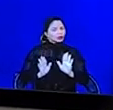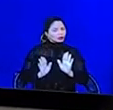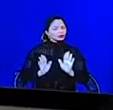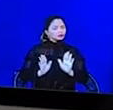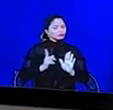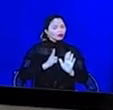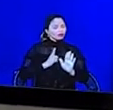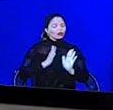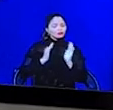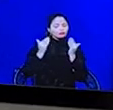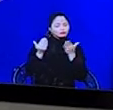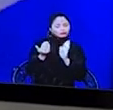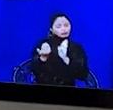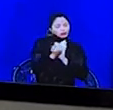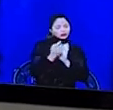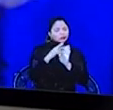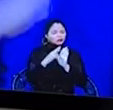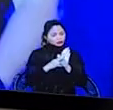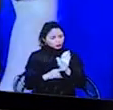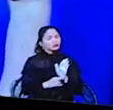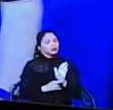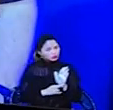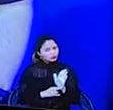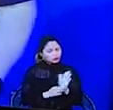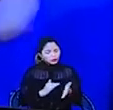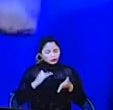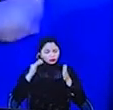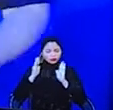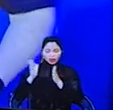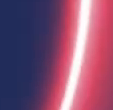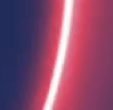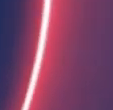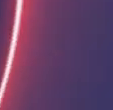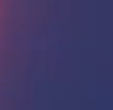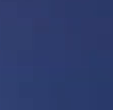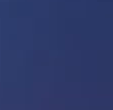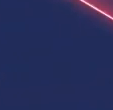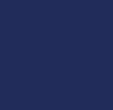trade-off. Para ter ganha-ganha, a gente também precisa entregar para o cliente com muita confiança.